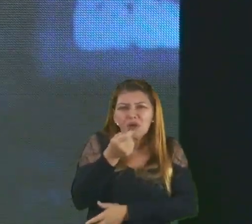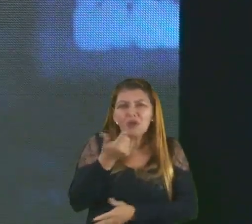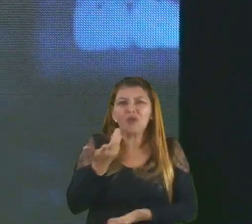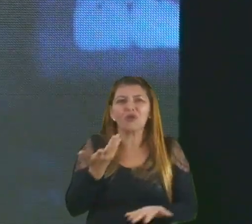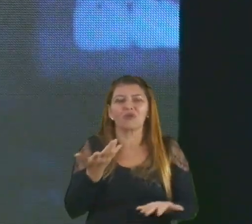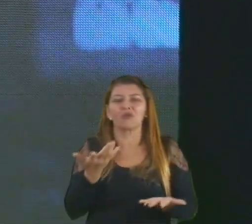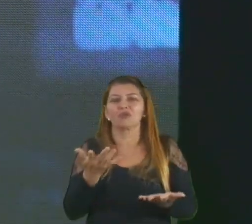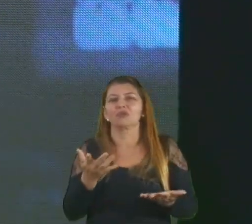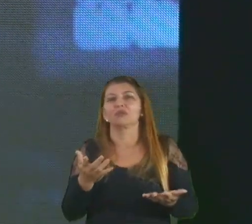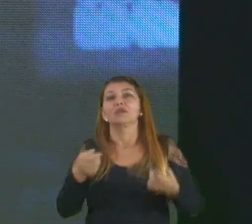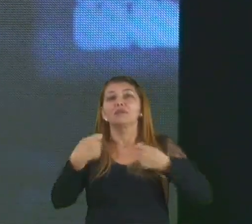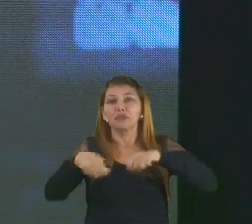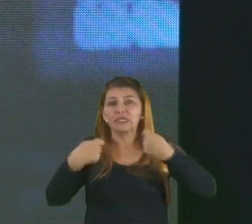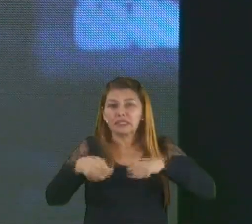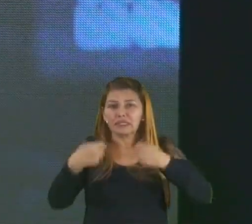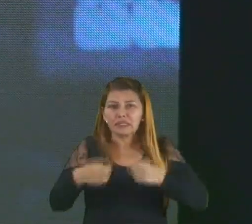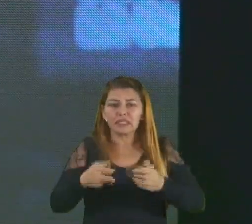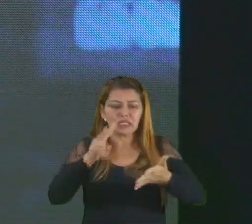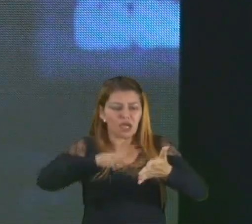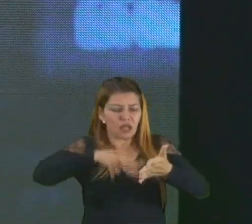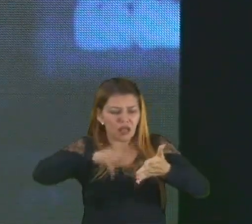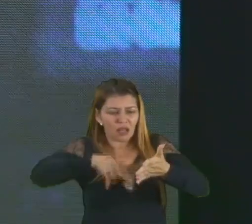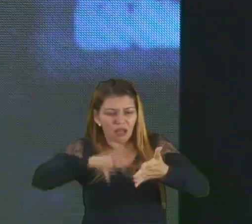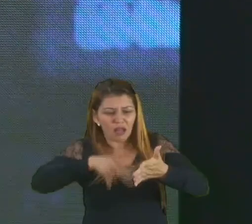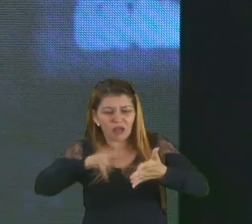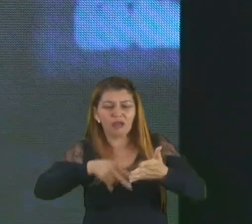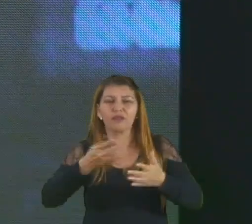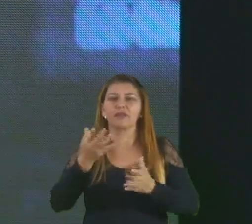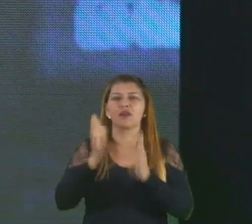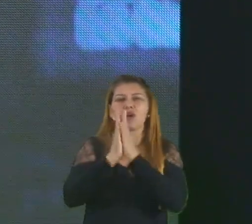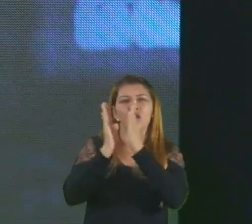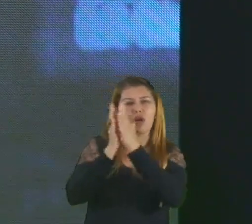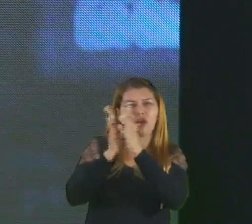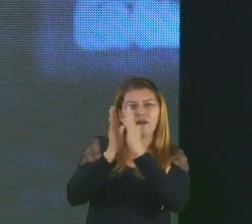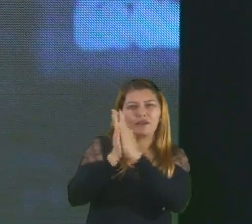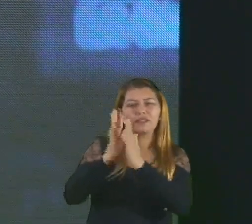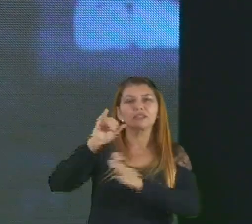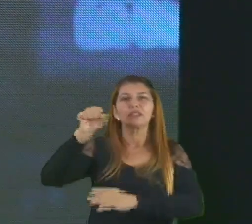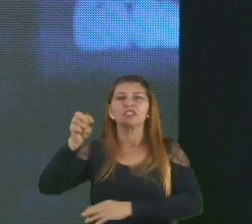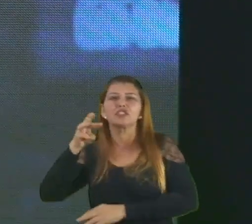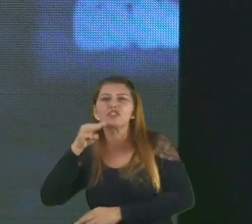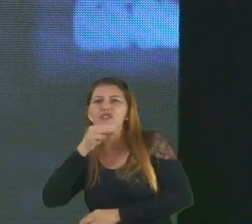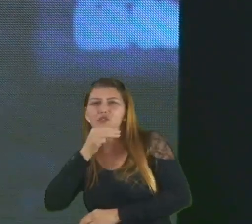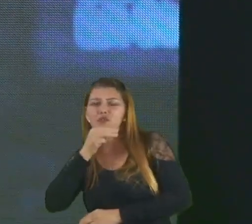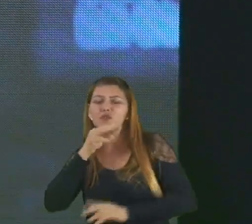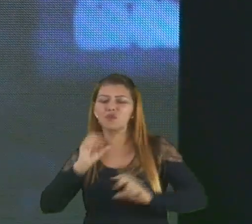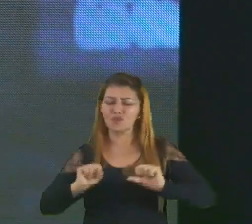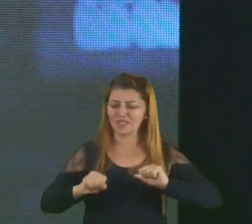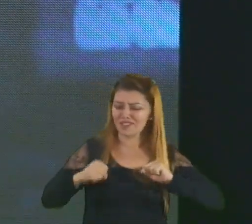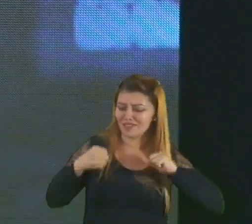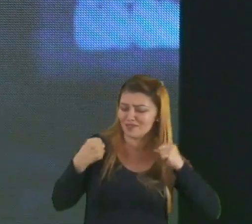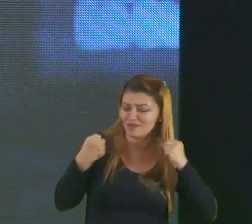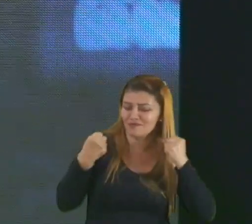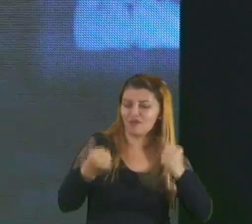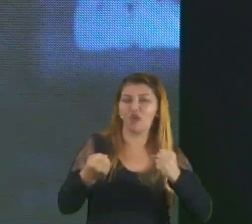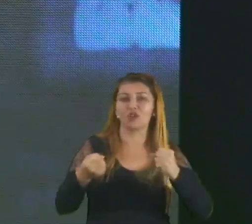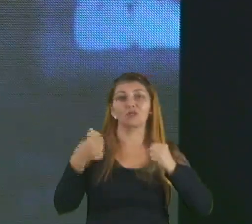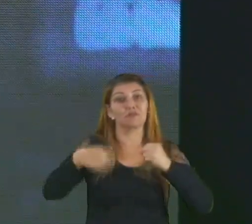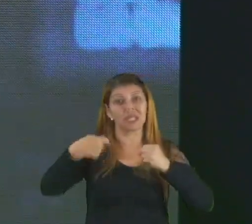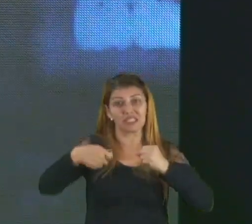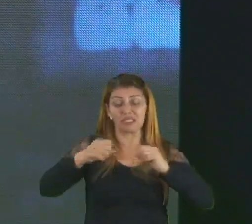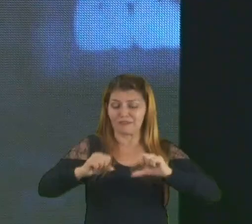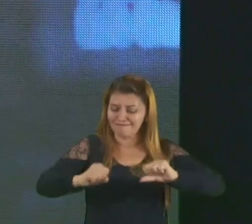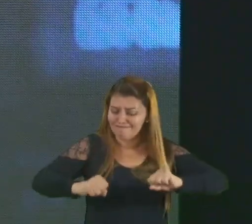na palavra, se jogue na oração, se jogue no jejum, se esforce. A Bíblia diz que é com esforço que